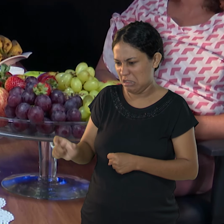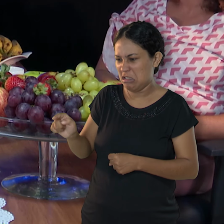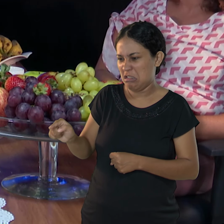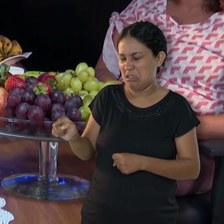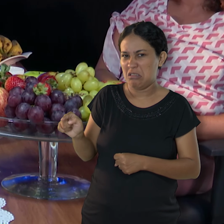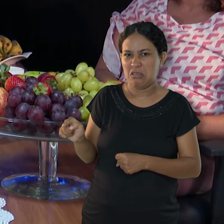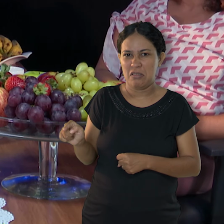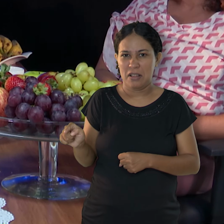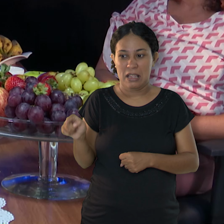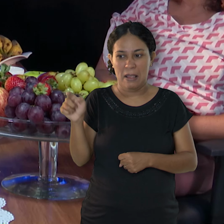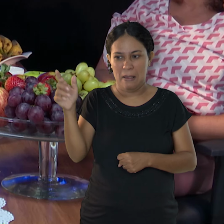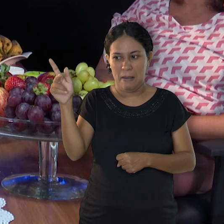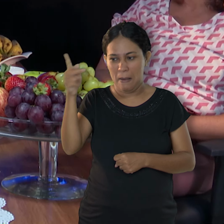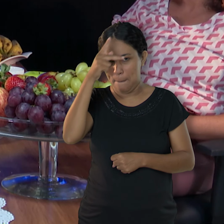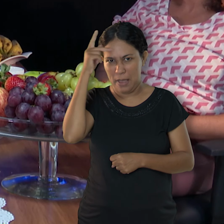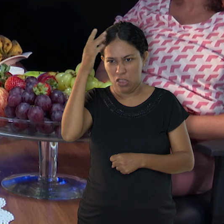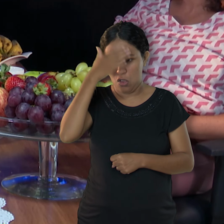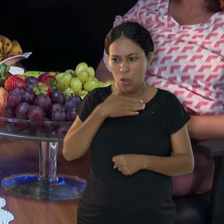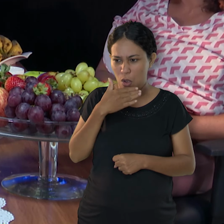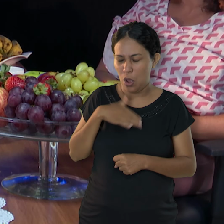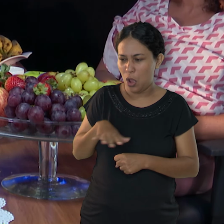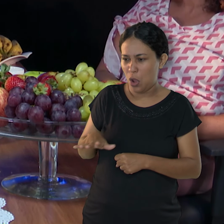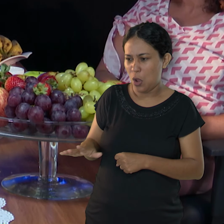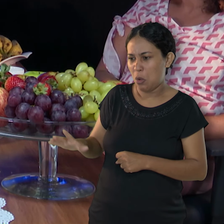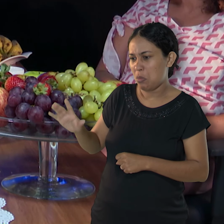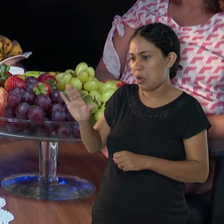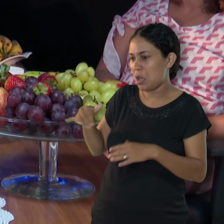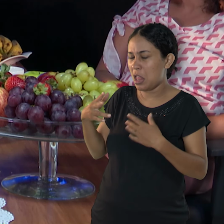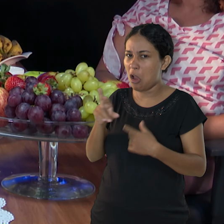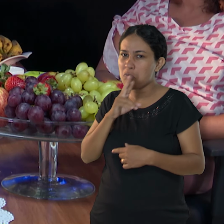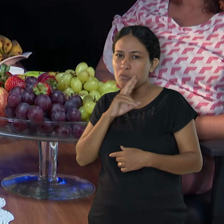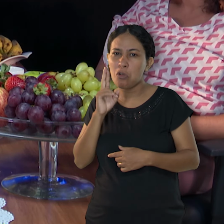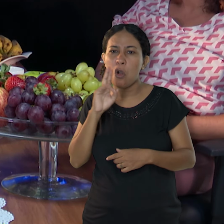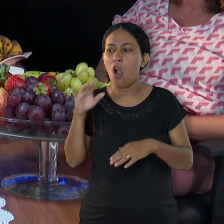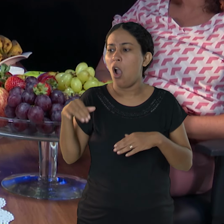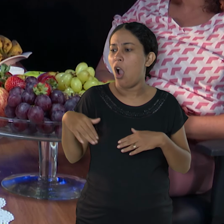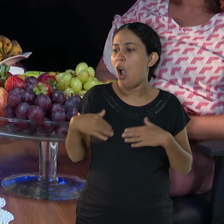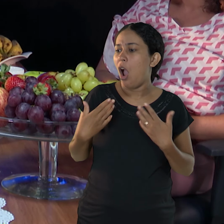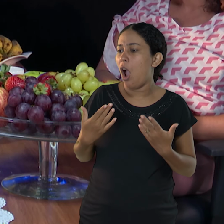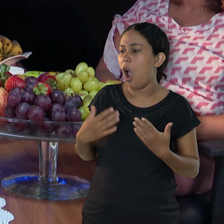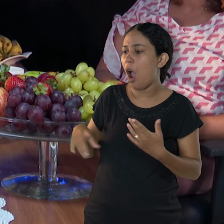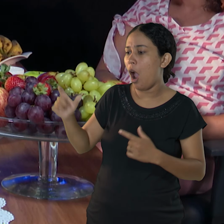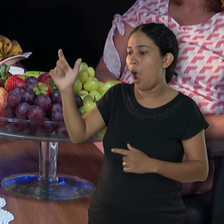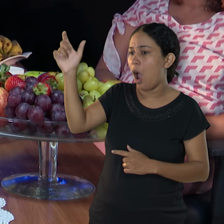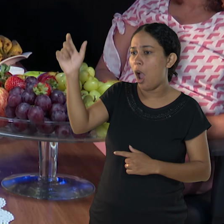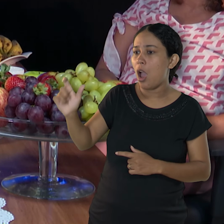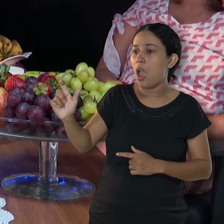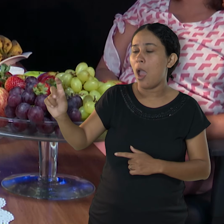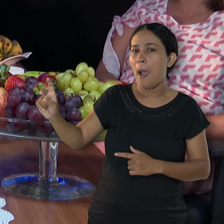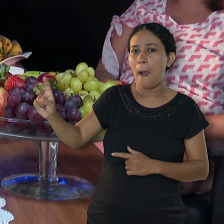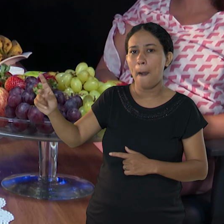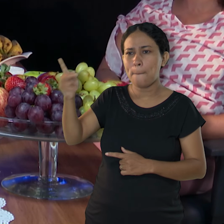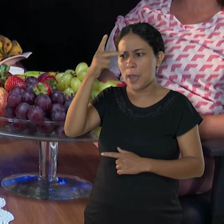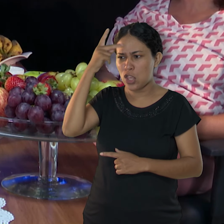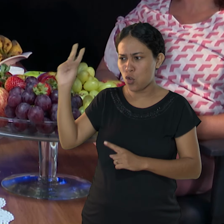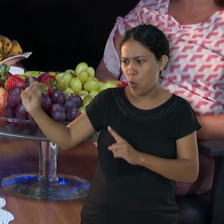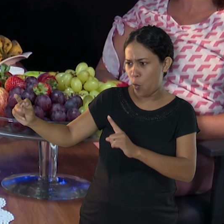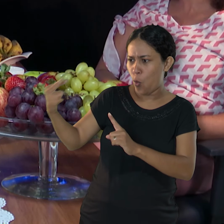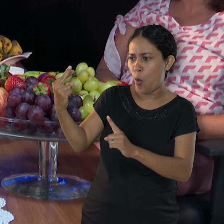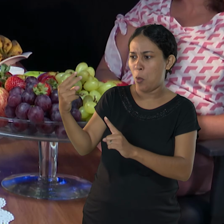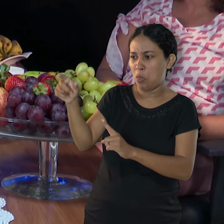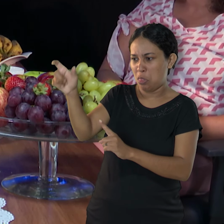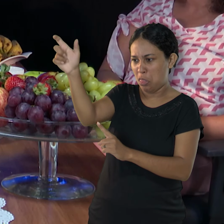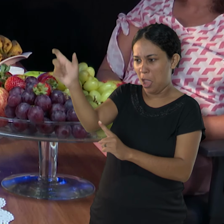lá na cachaçaria, tal, aí alguém ficava me olhando, depois aí meu marido, tá te achando bonita, menina, mulher olha mesmo. A pessoa